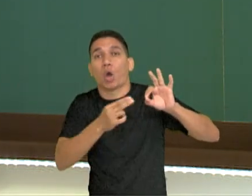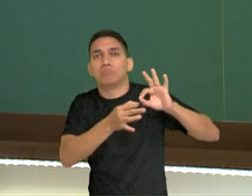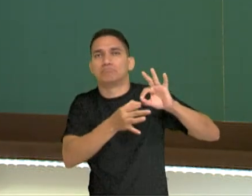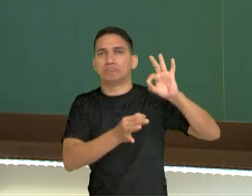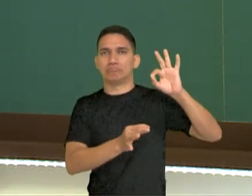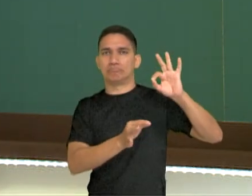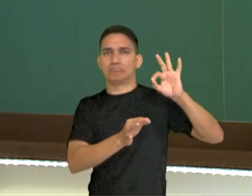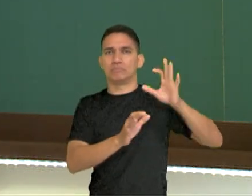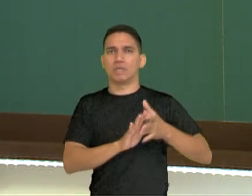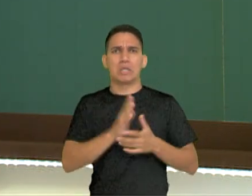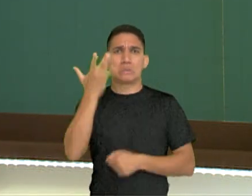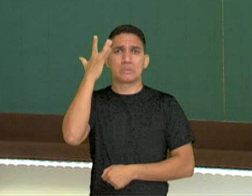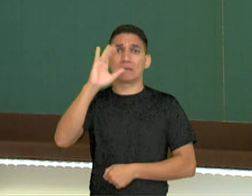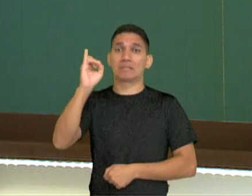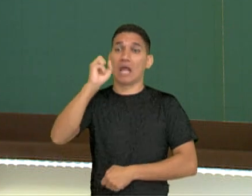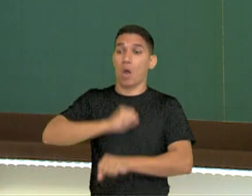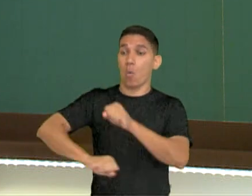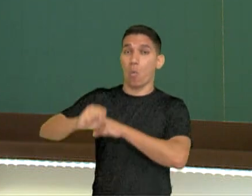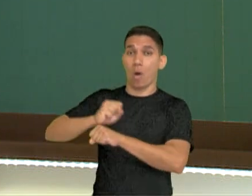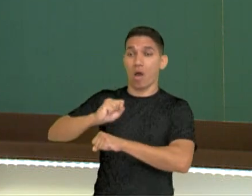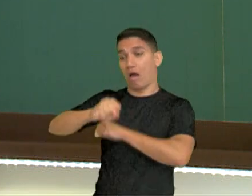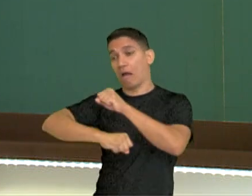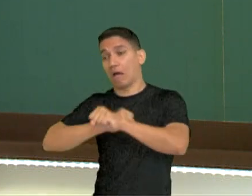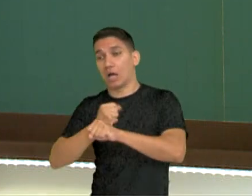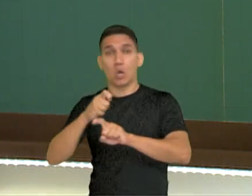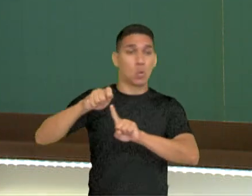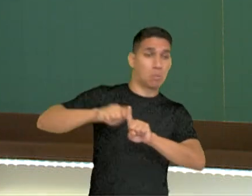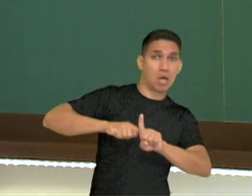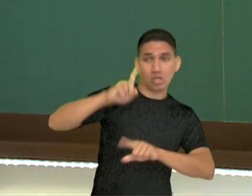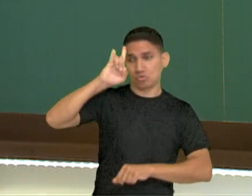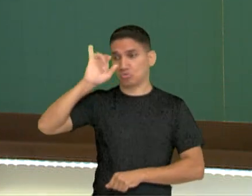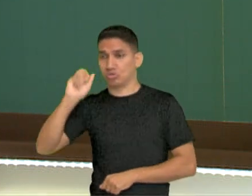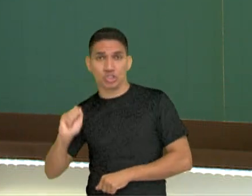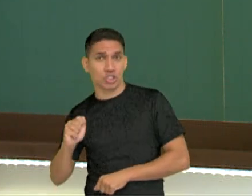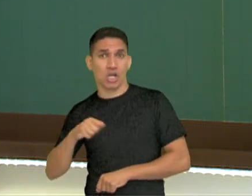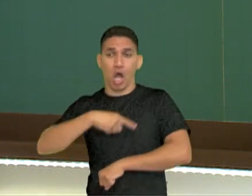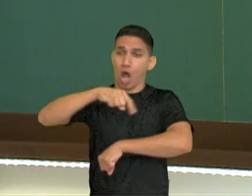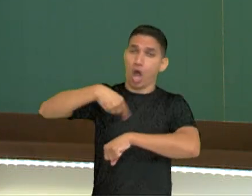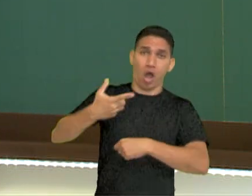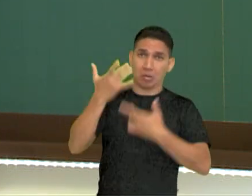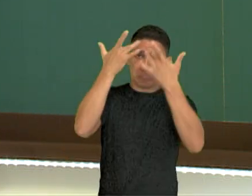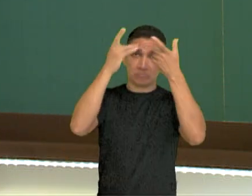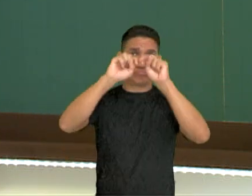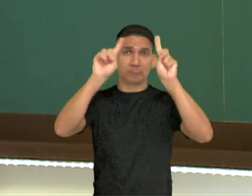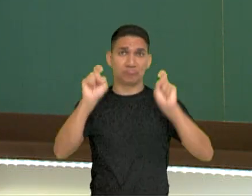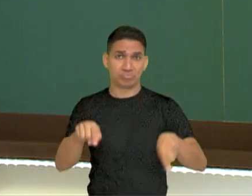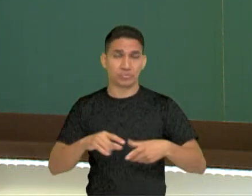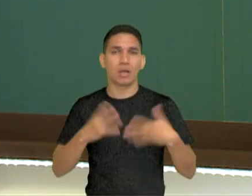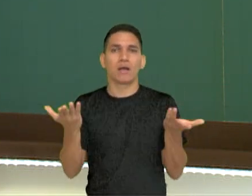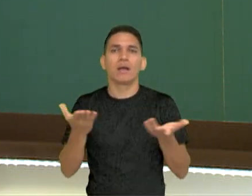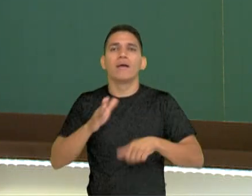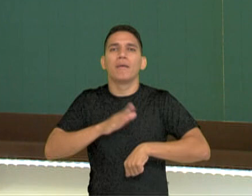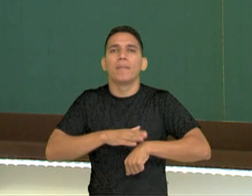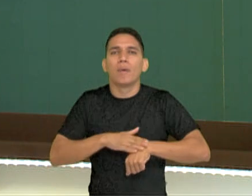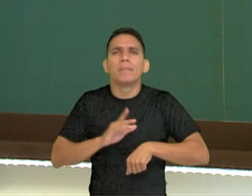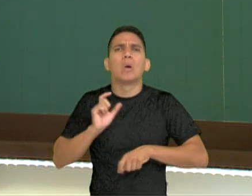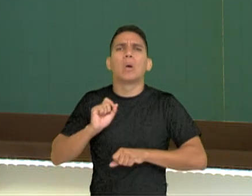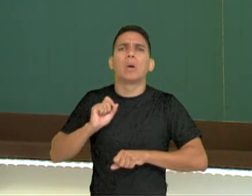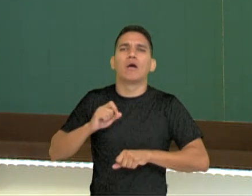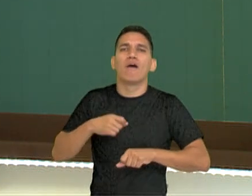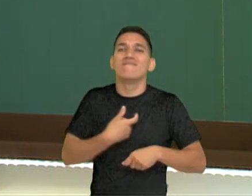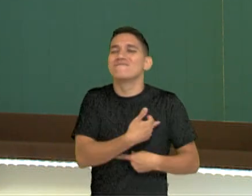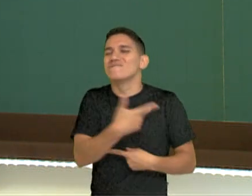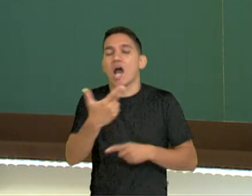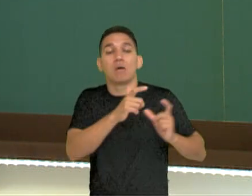foi um ano, se foi um mês, se foi um dia, se foram algumas horas. No caso, né, de passar ali por muitos